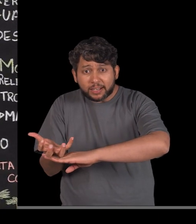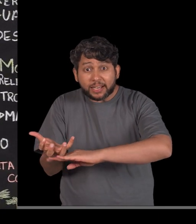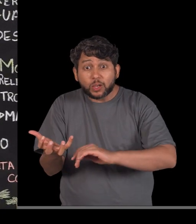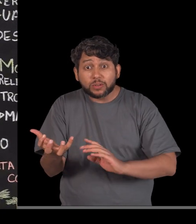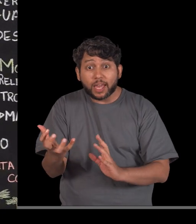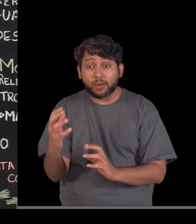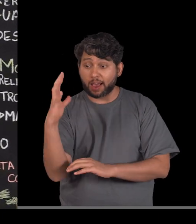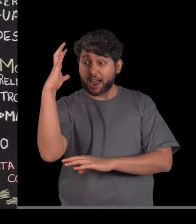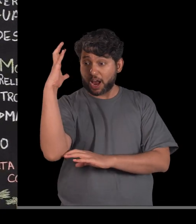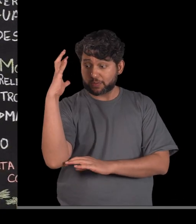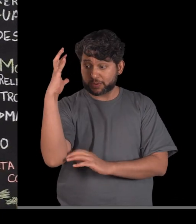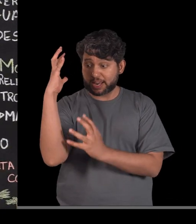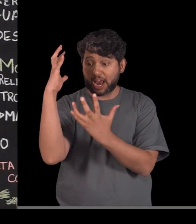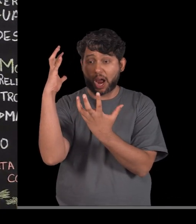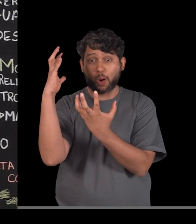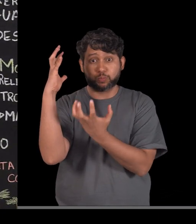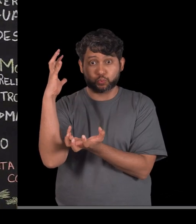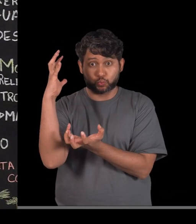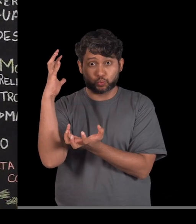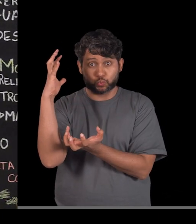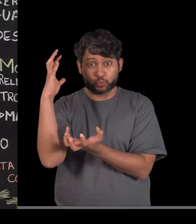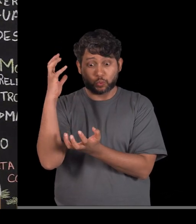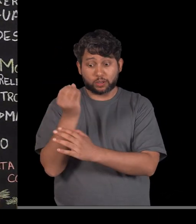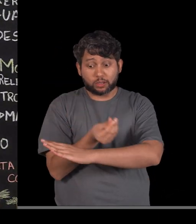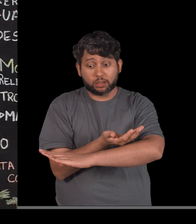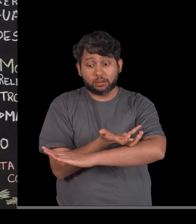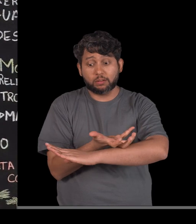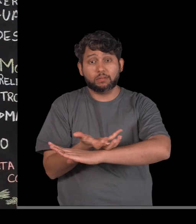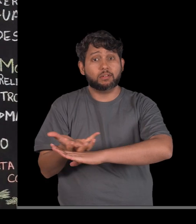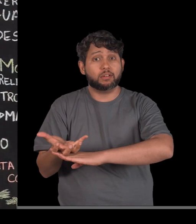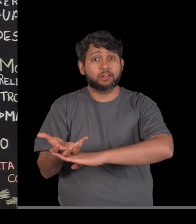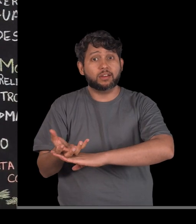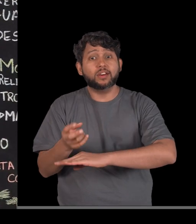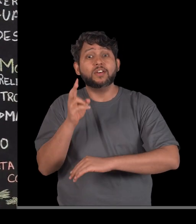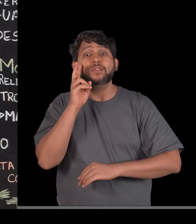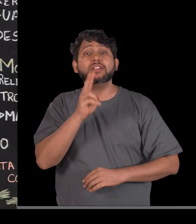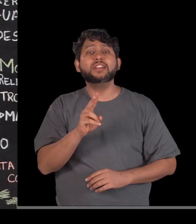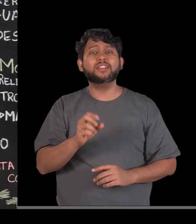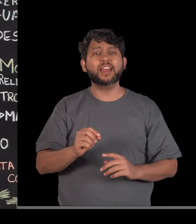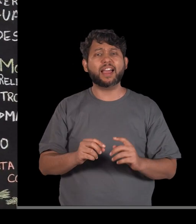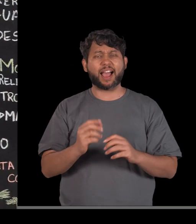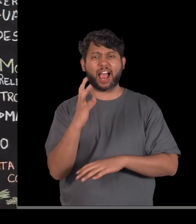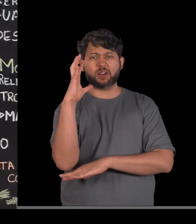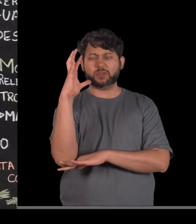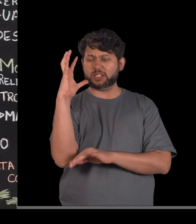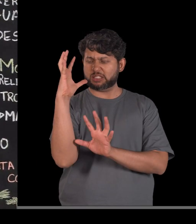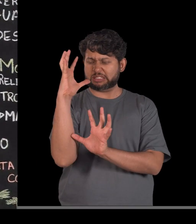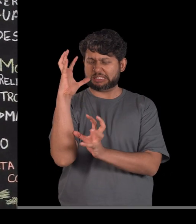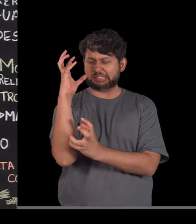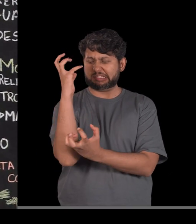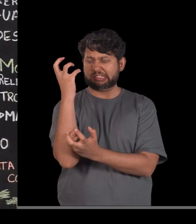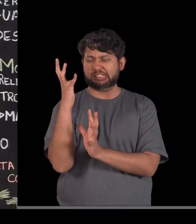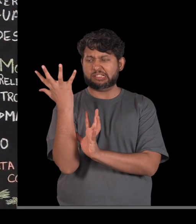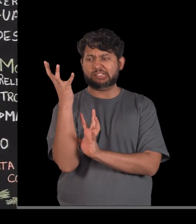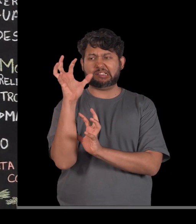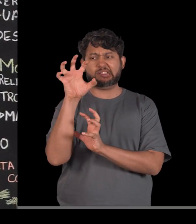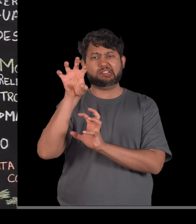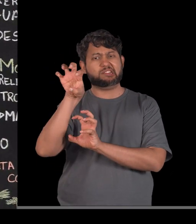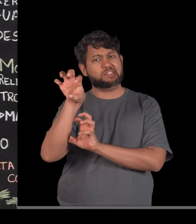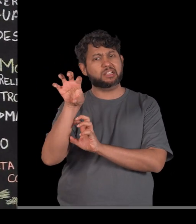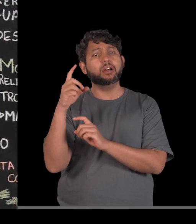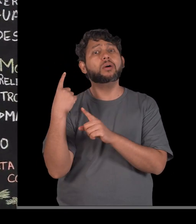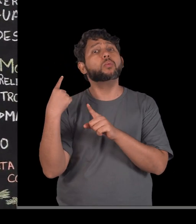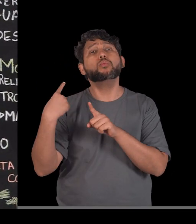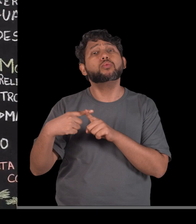vegetações arbustivas. Lembrando que lá muito comum apresentar árvores com galhos retorcidos, por